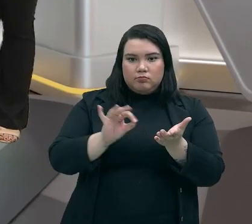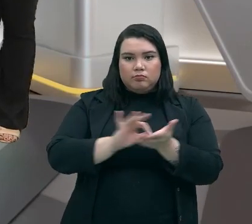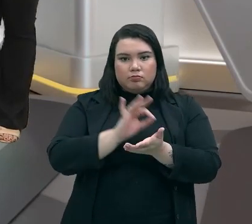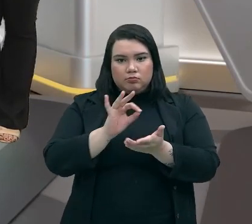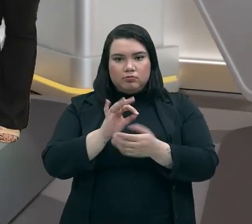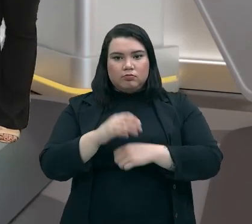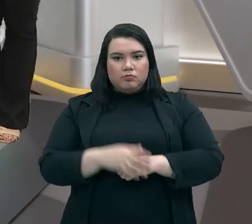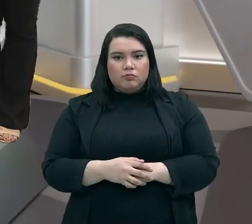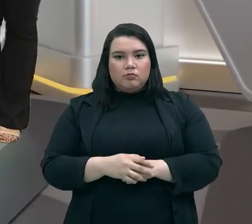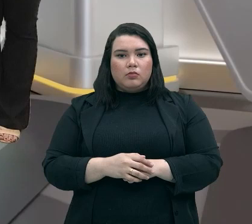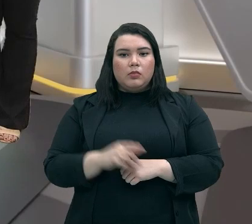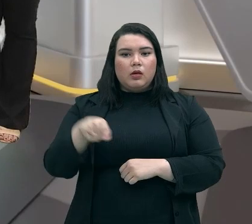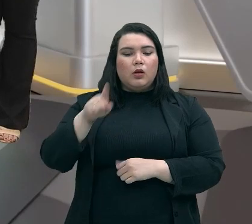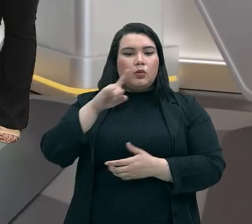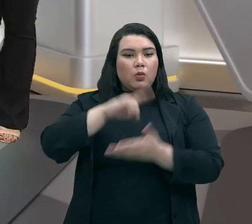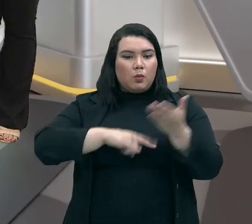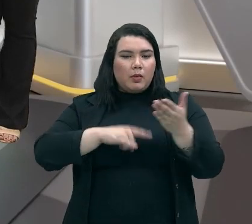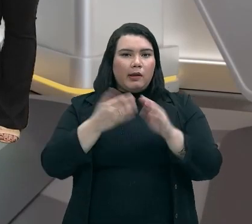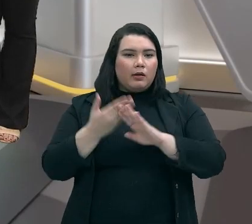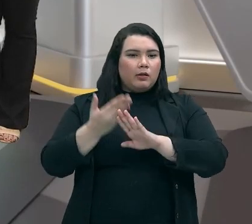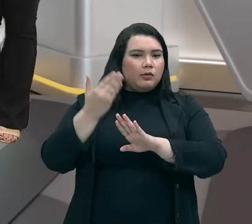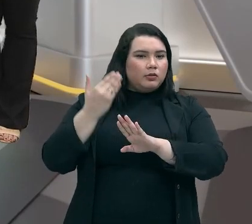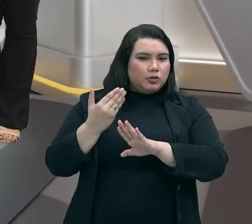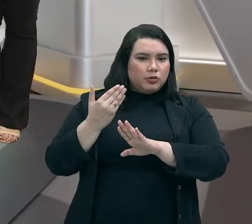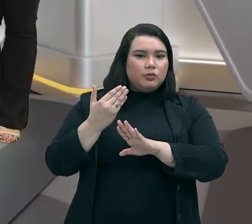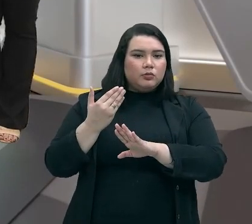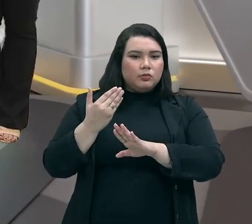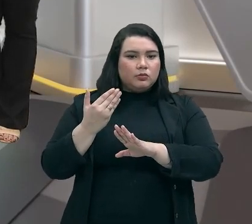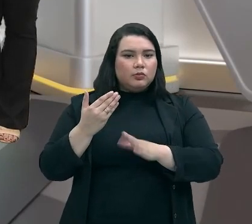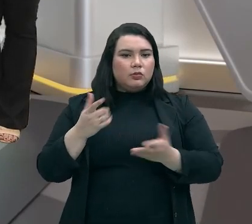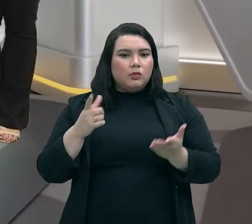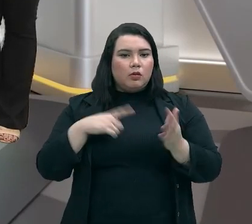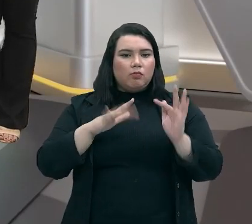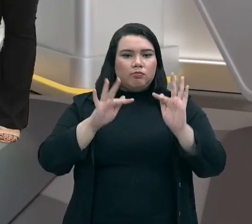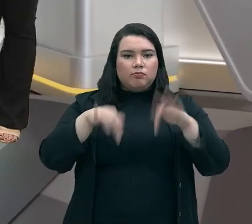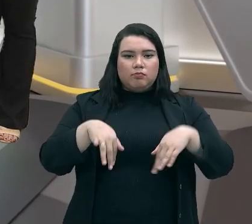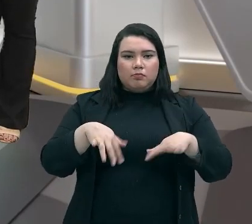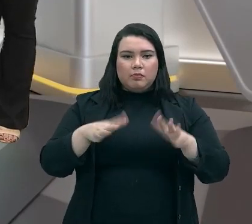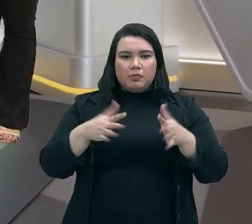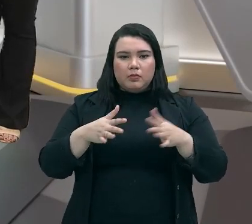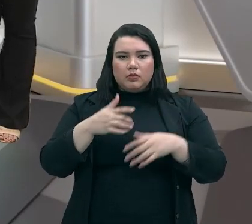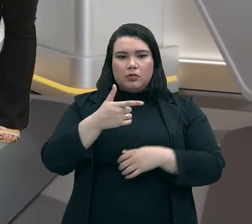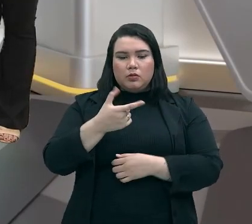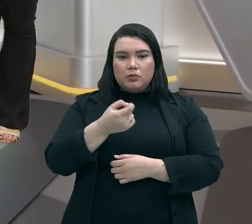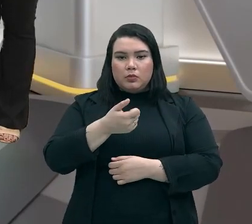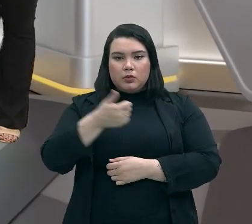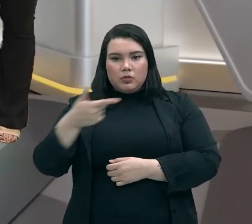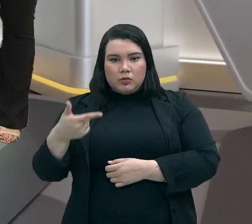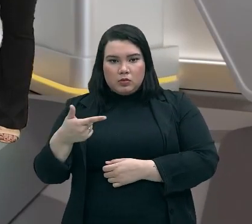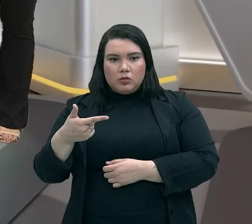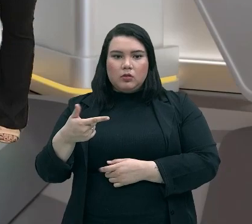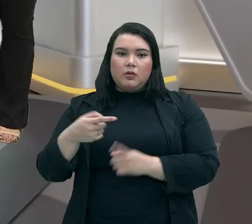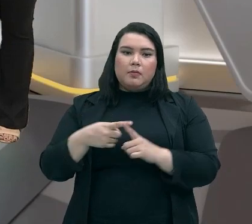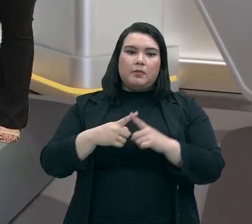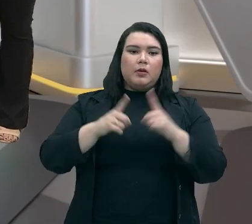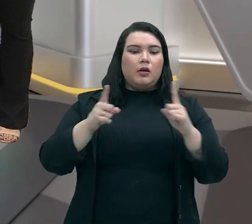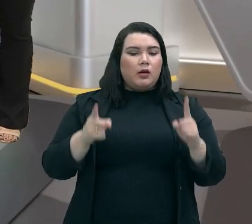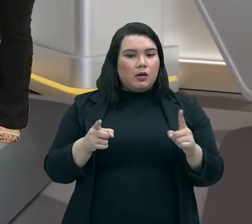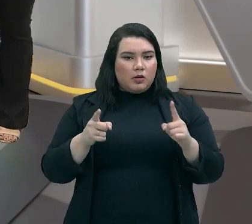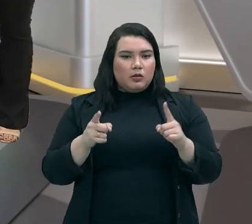de Quioto, né, Manu, ele é um pouquinho mais antigo, né? Ele encerrou aí por volta de 2012, porém boa parte,